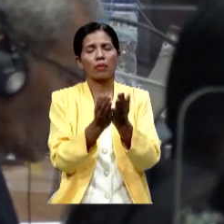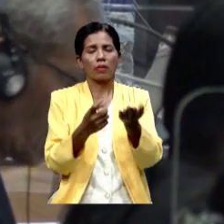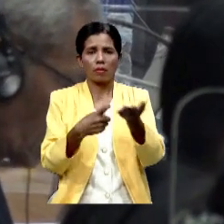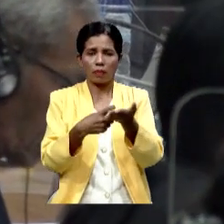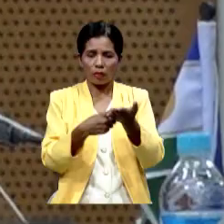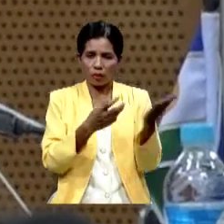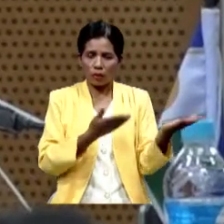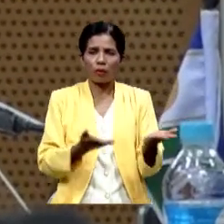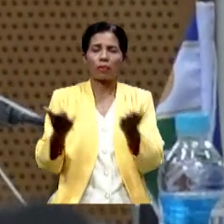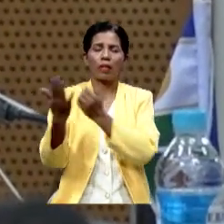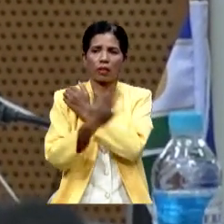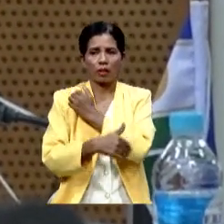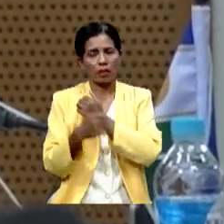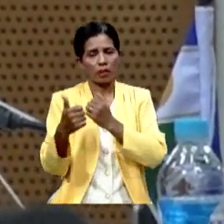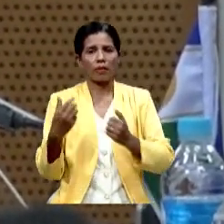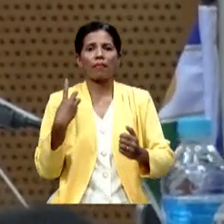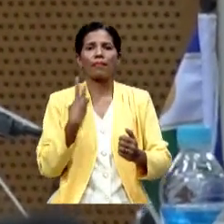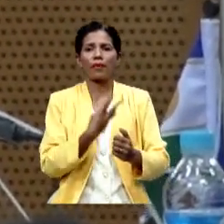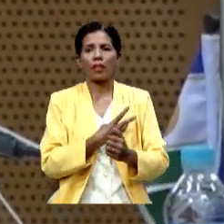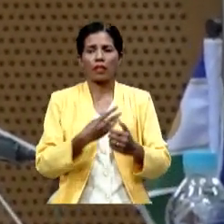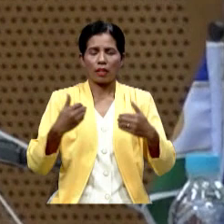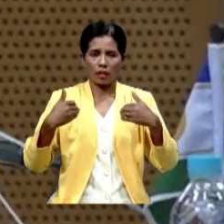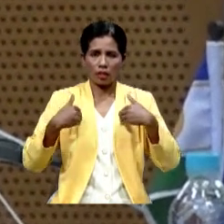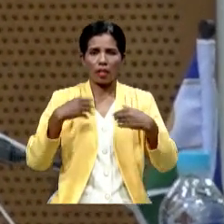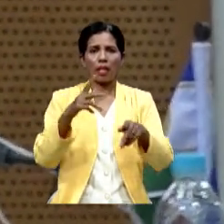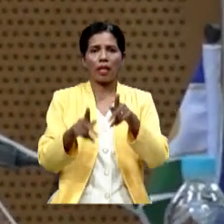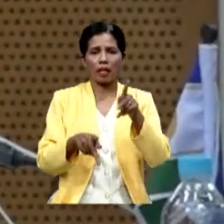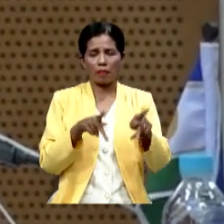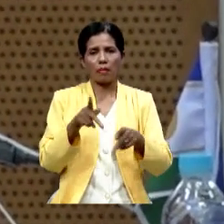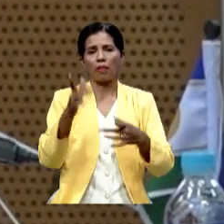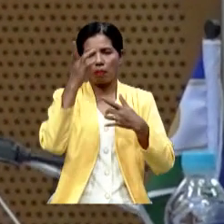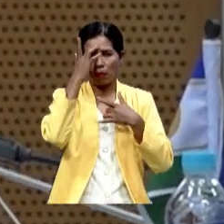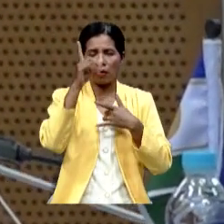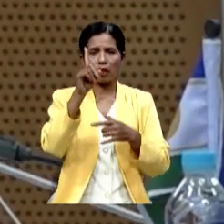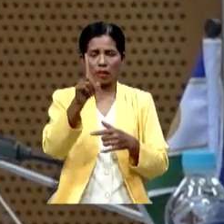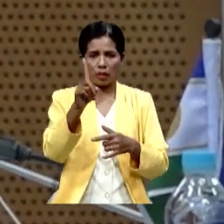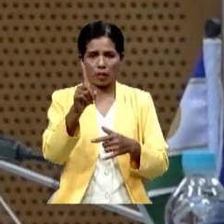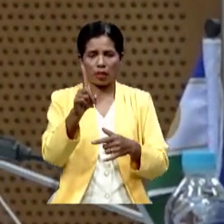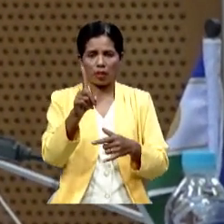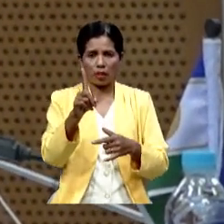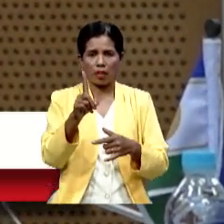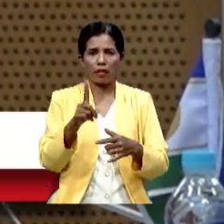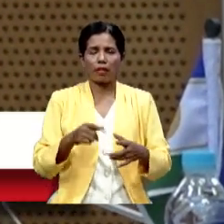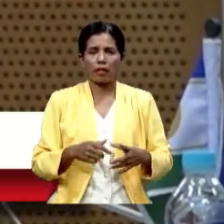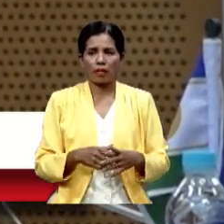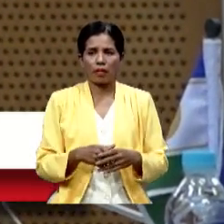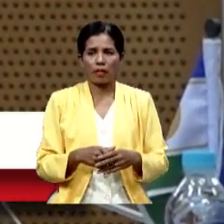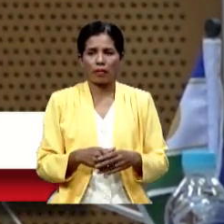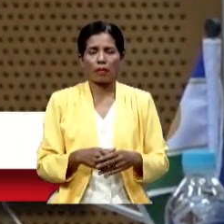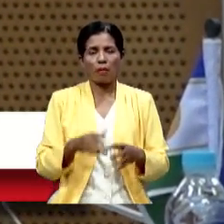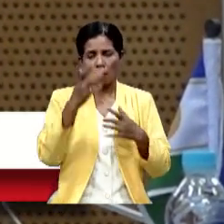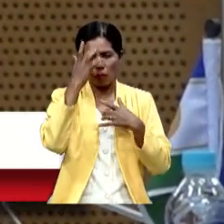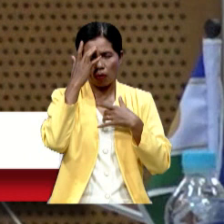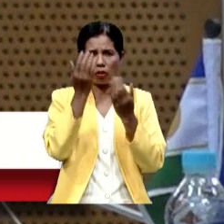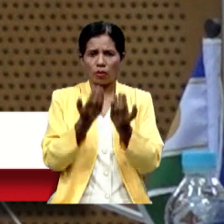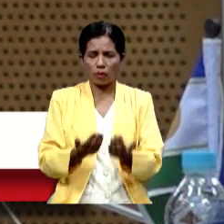ilur. Ita iha paciente nebe maka moras sério